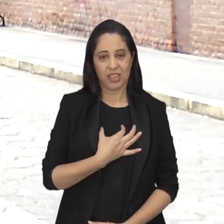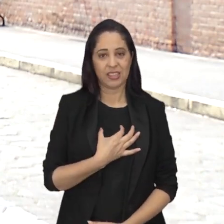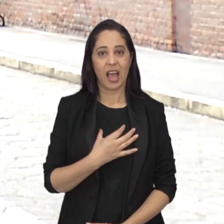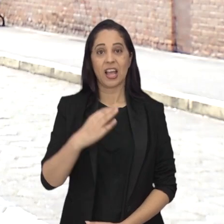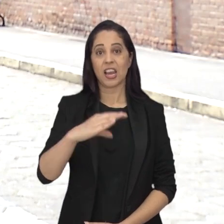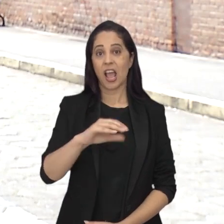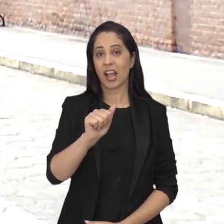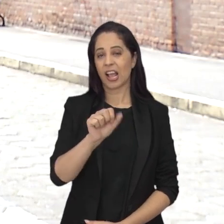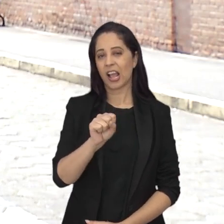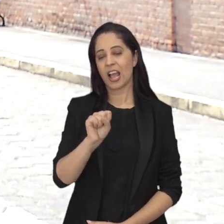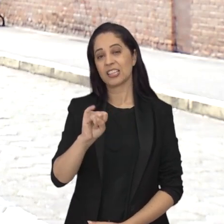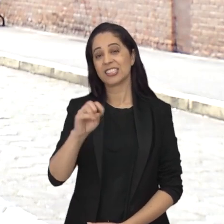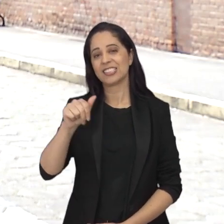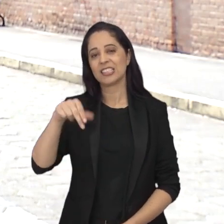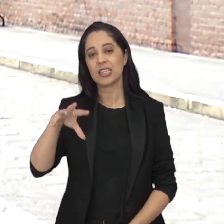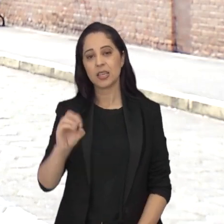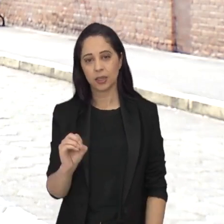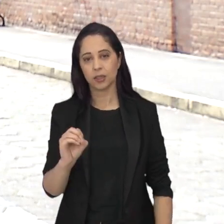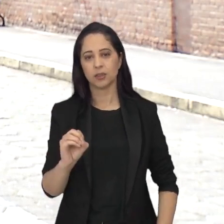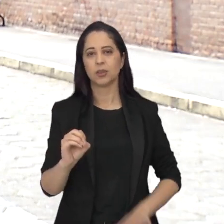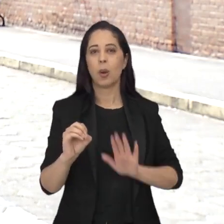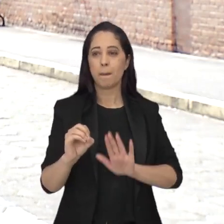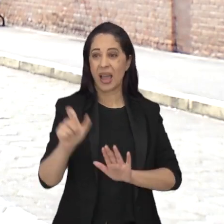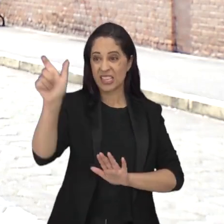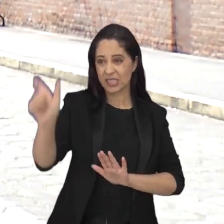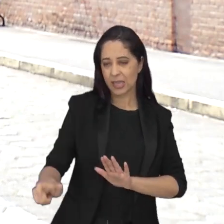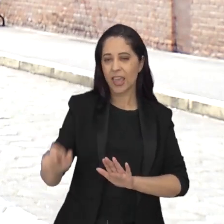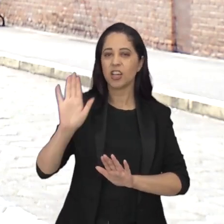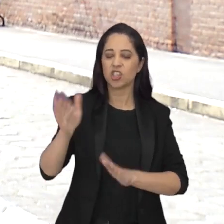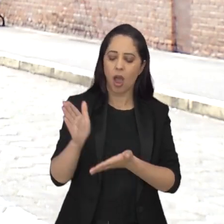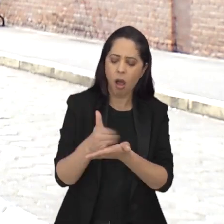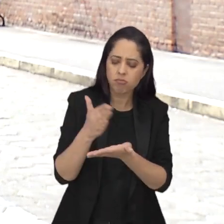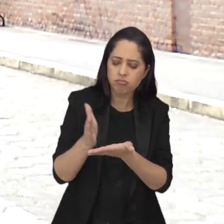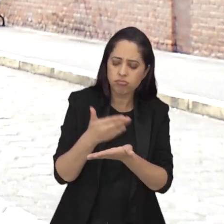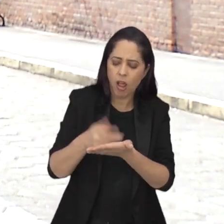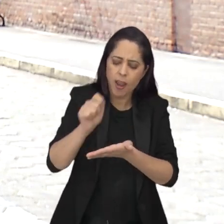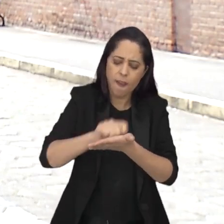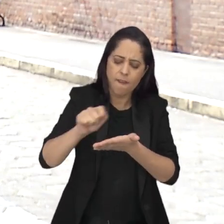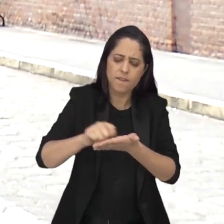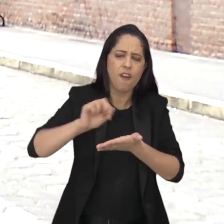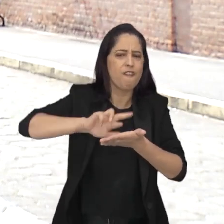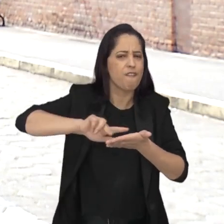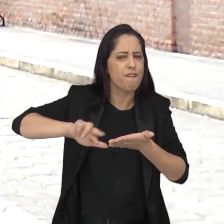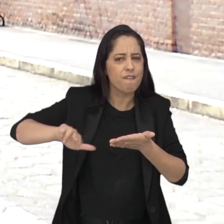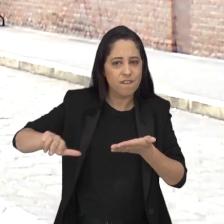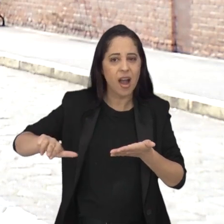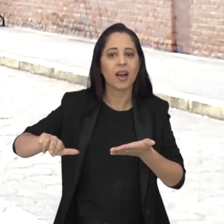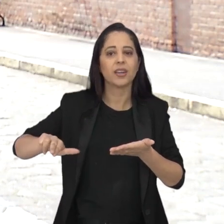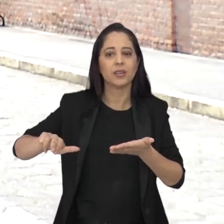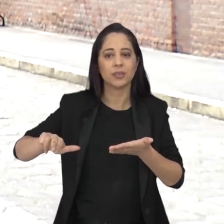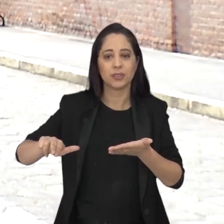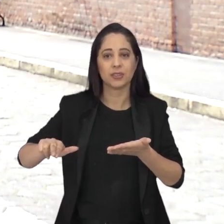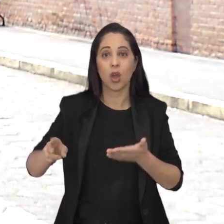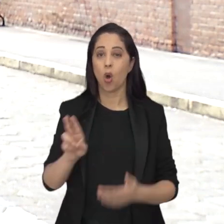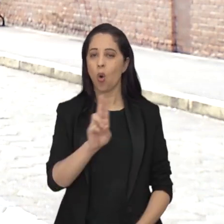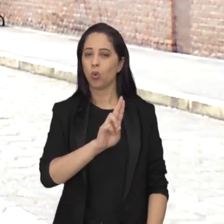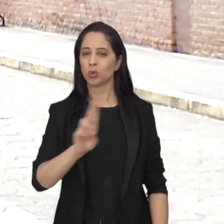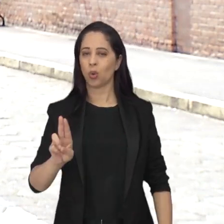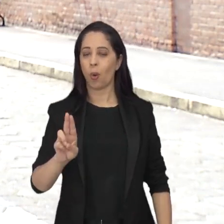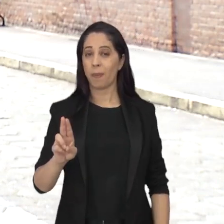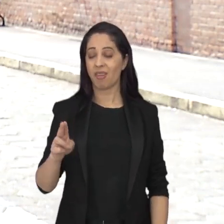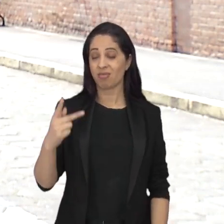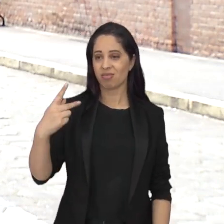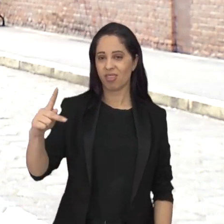Cassiano Ricardo. Mas ainda falta uma coisa. Com tantos livros publicados e uma influência tão grande na literatura brasileira, o